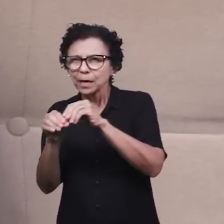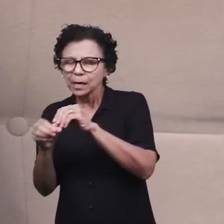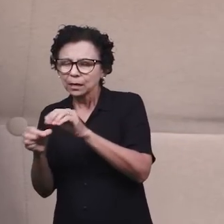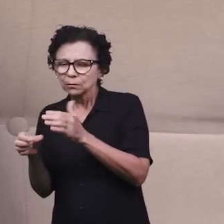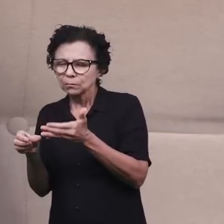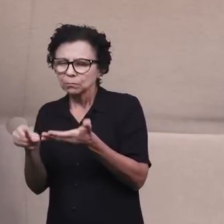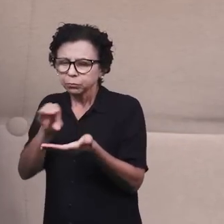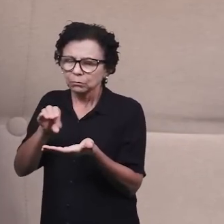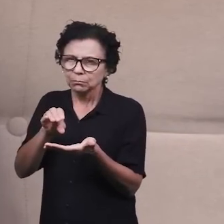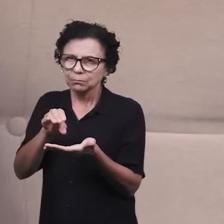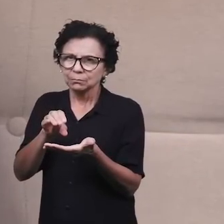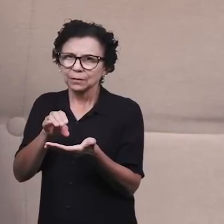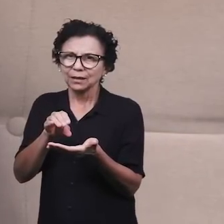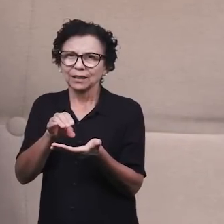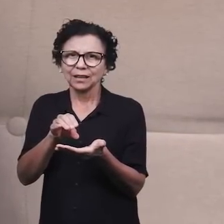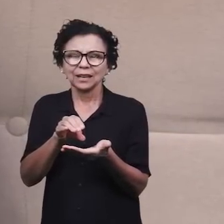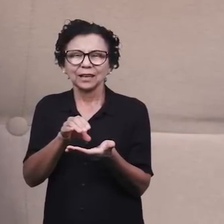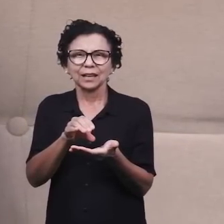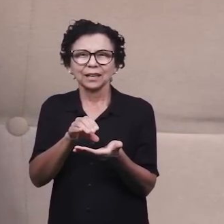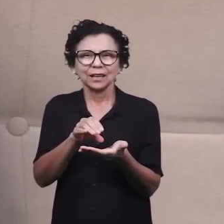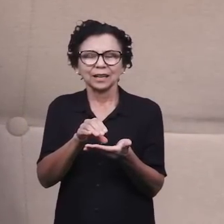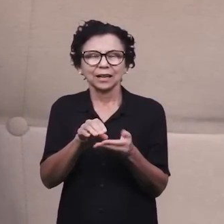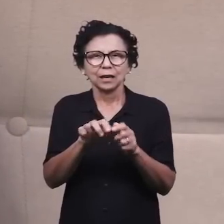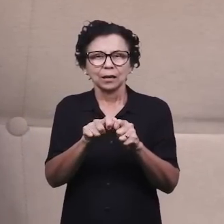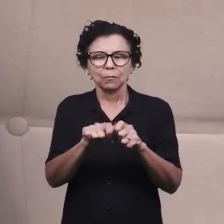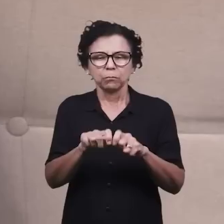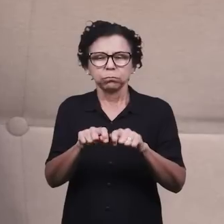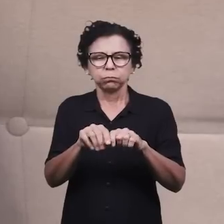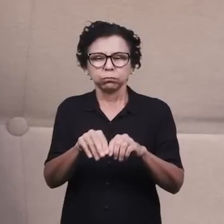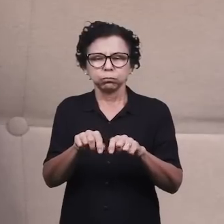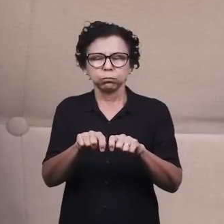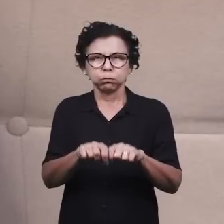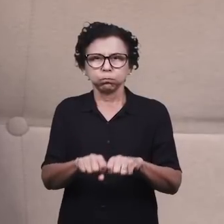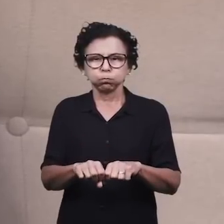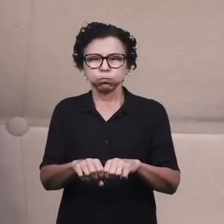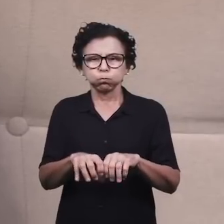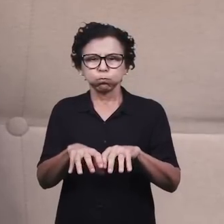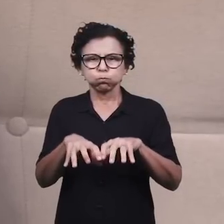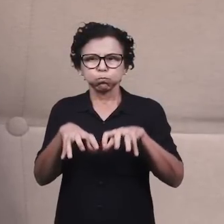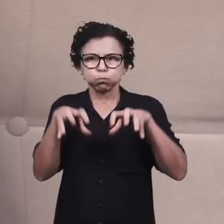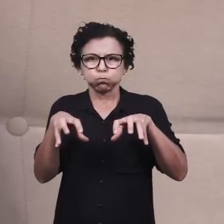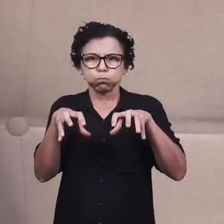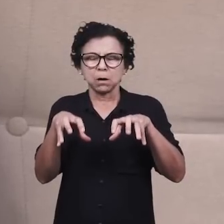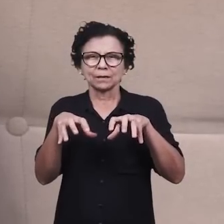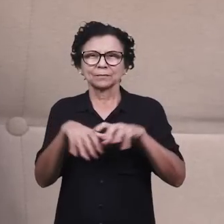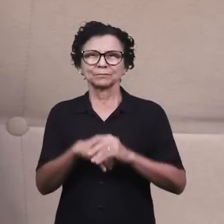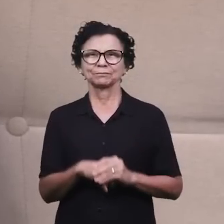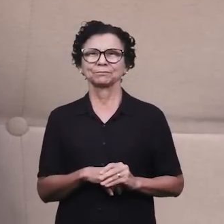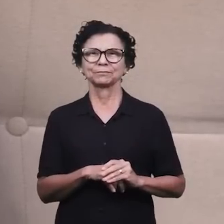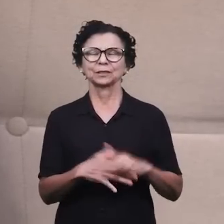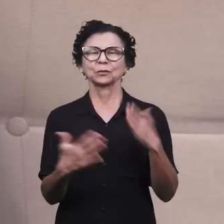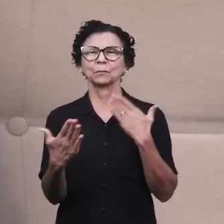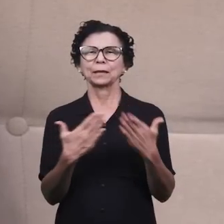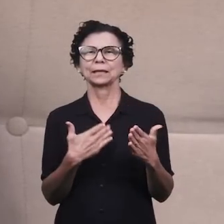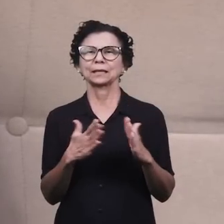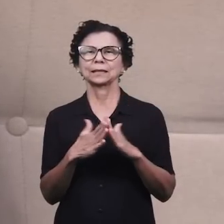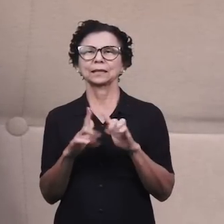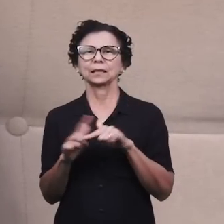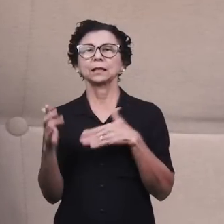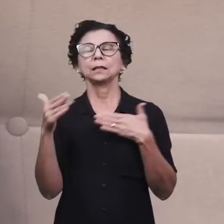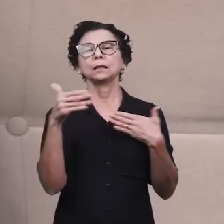mas aquilo que é próprio do homem, aquilo que não está relacionado com o Espírito Santo, aquilo que é fermento, quando